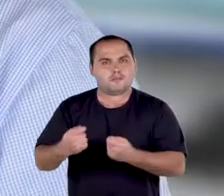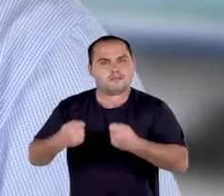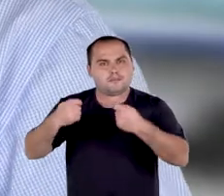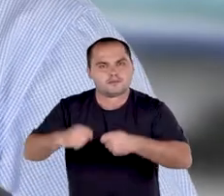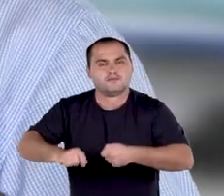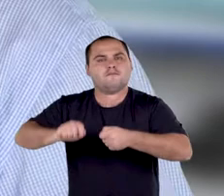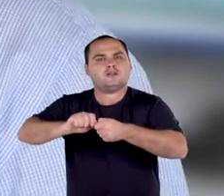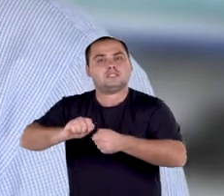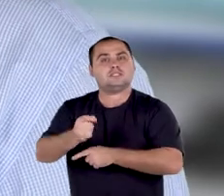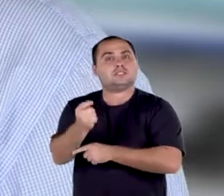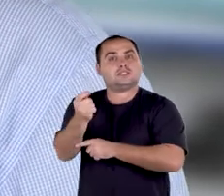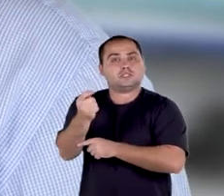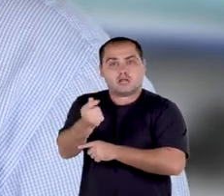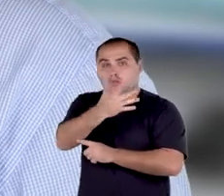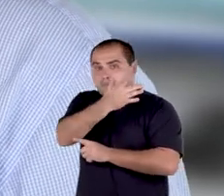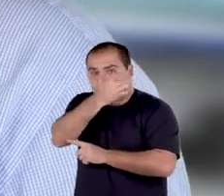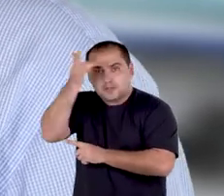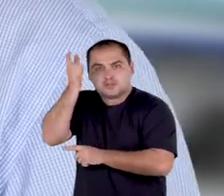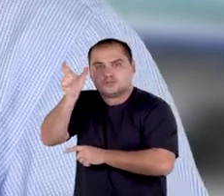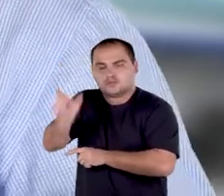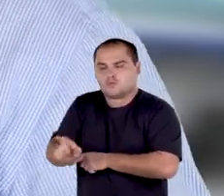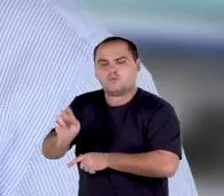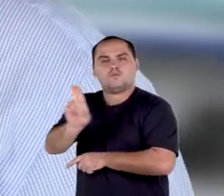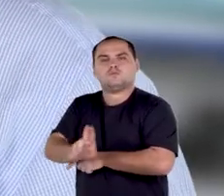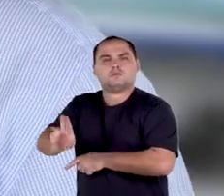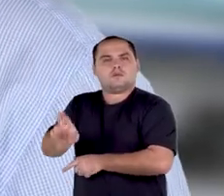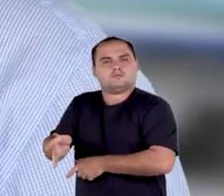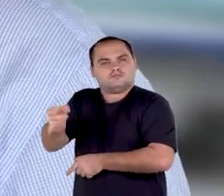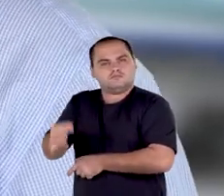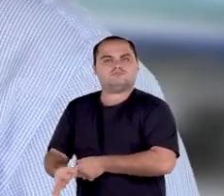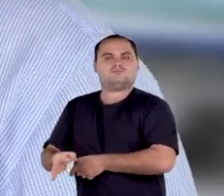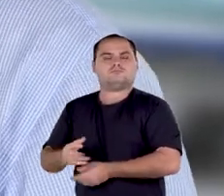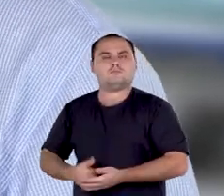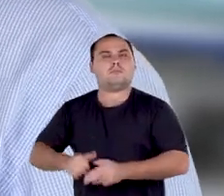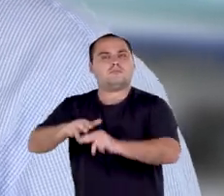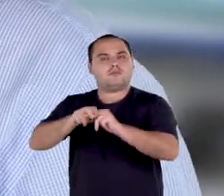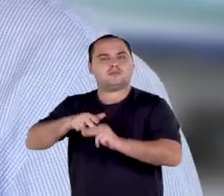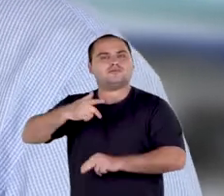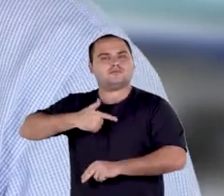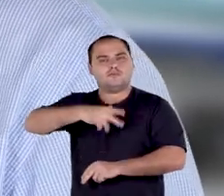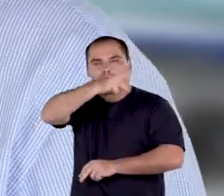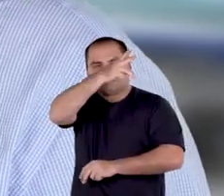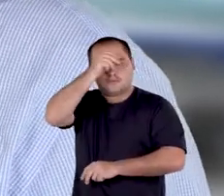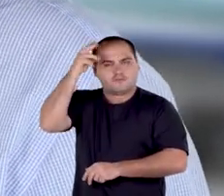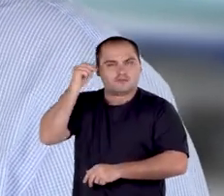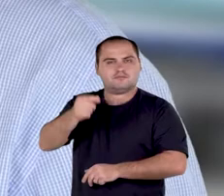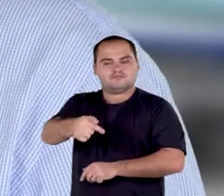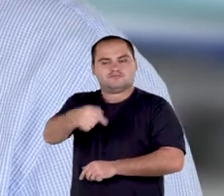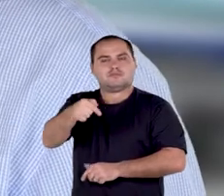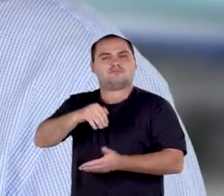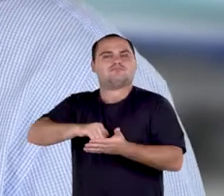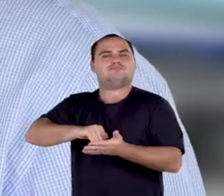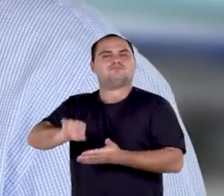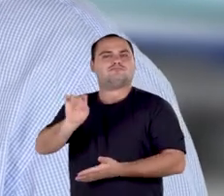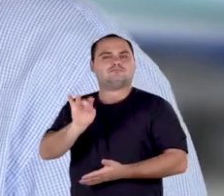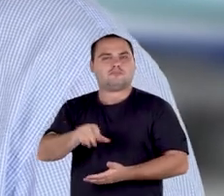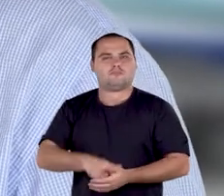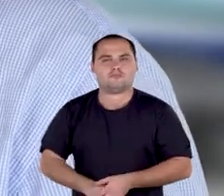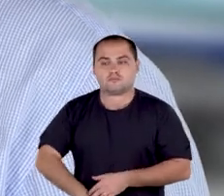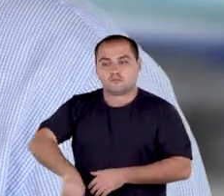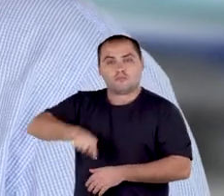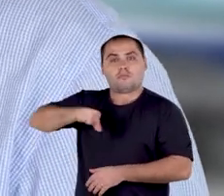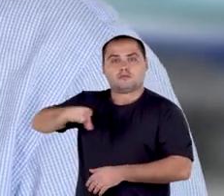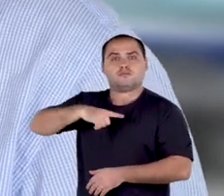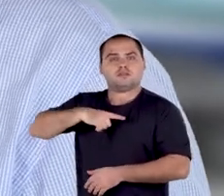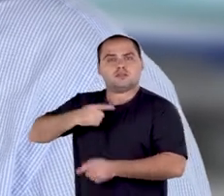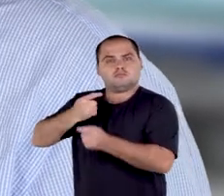Nós precisamos fazer o dinheiro do contribuinte render mais. Para isso, vou governar com apenas 7 secretarias. Isso vai